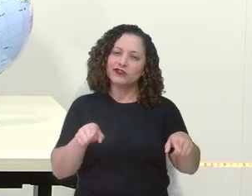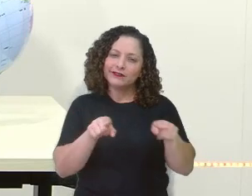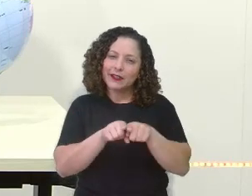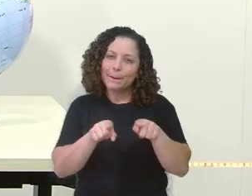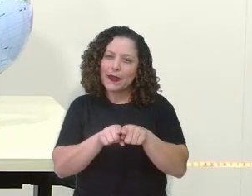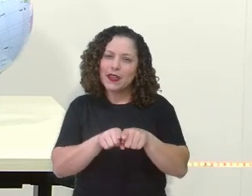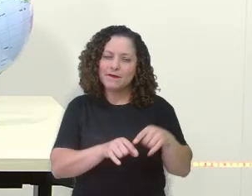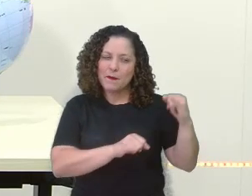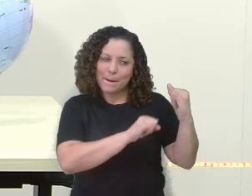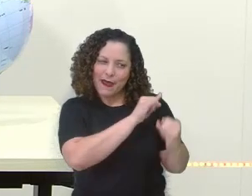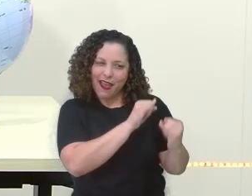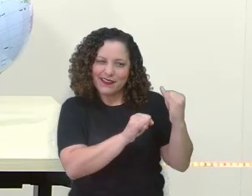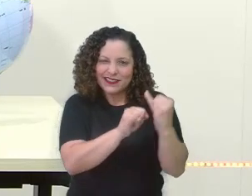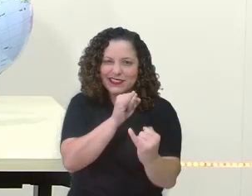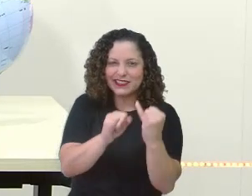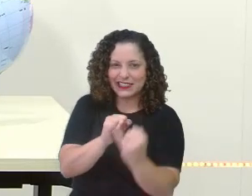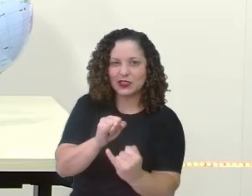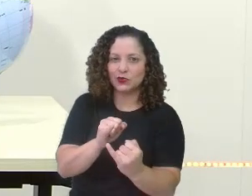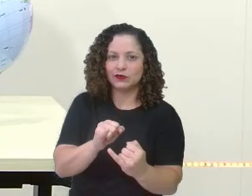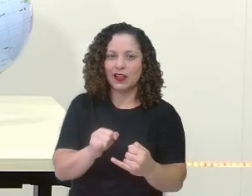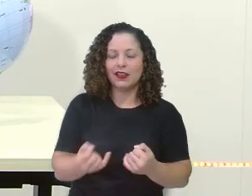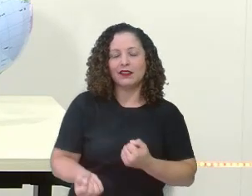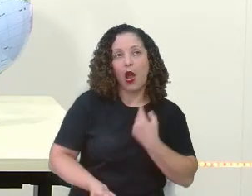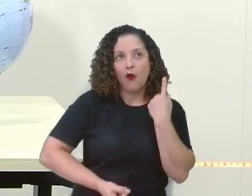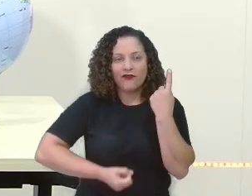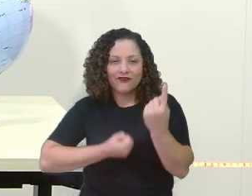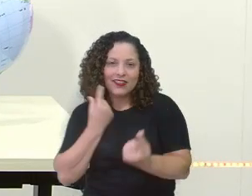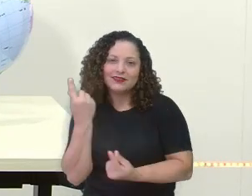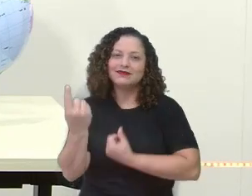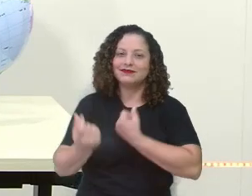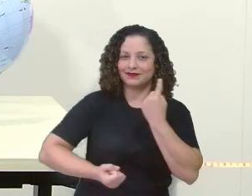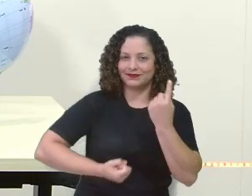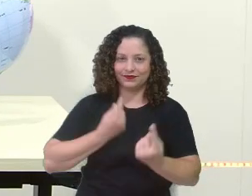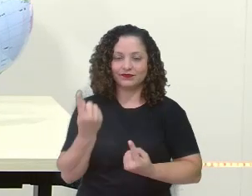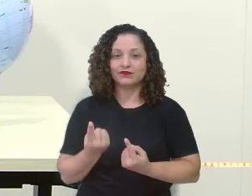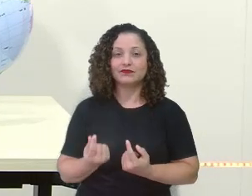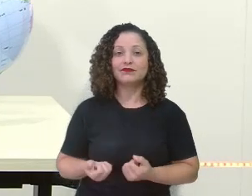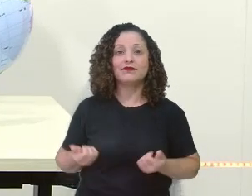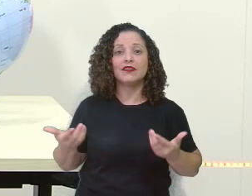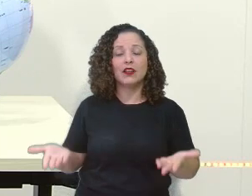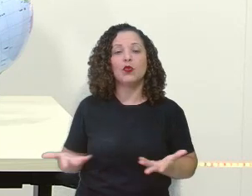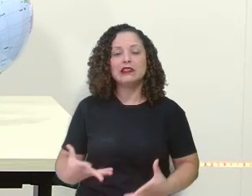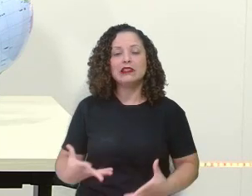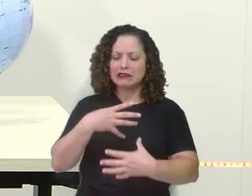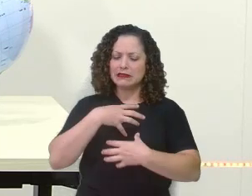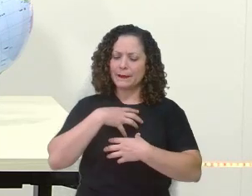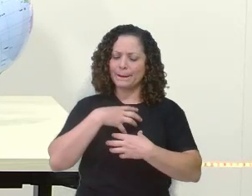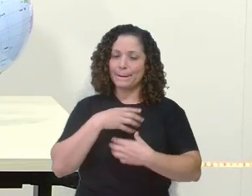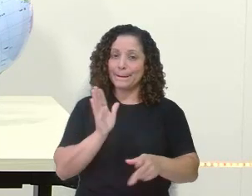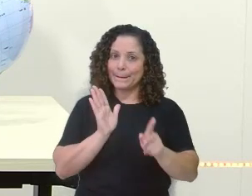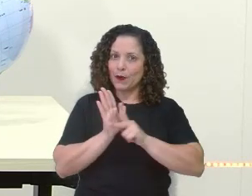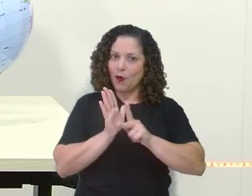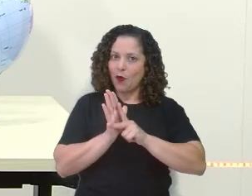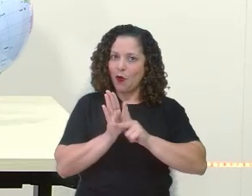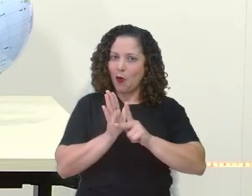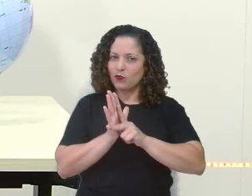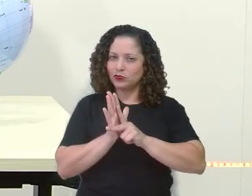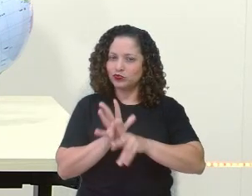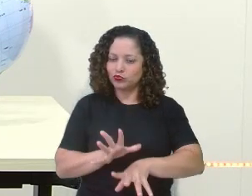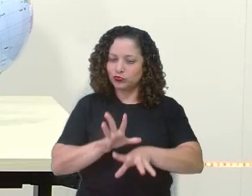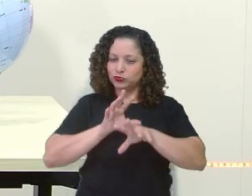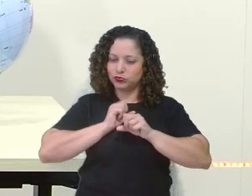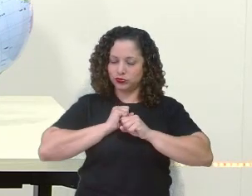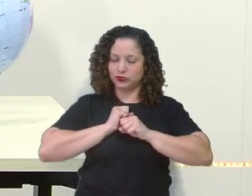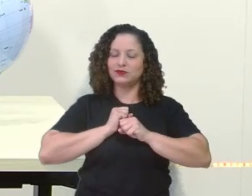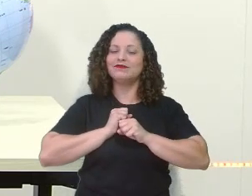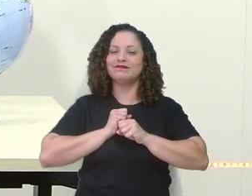muito parecido em outras coisas, tá? Então, essa noção de pertencimento traz isso para a gente